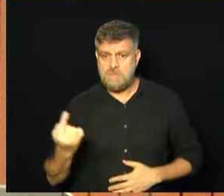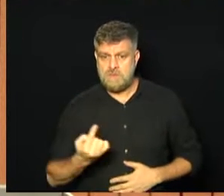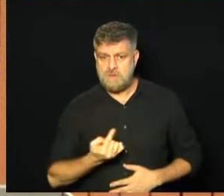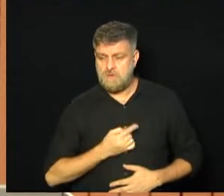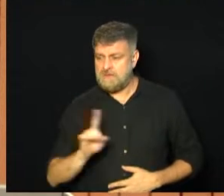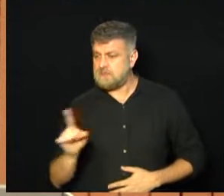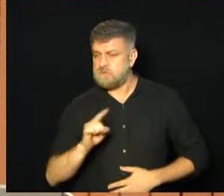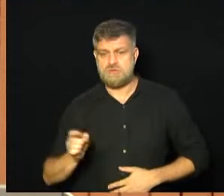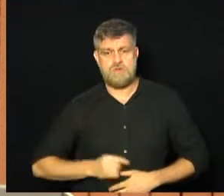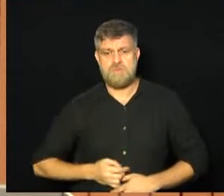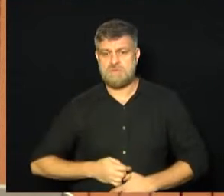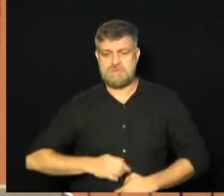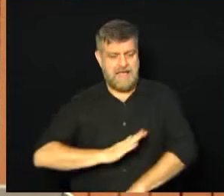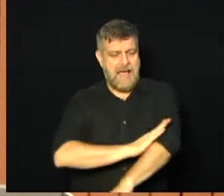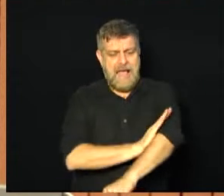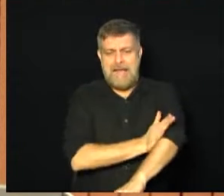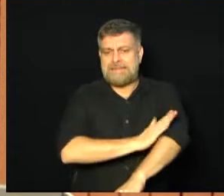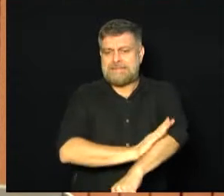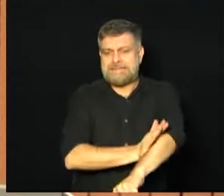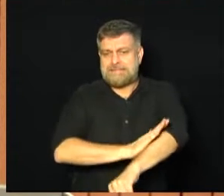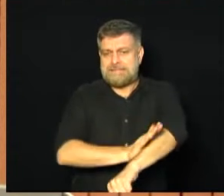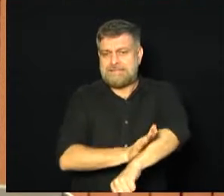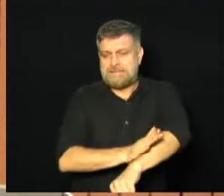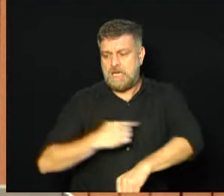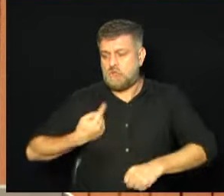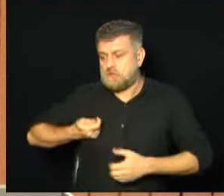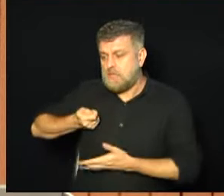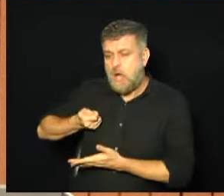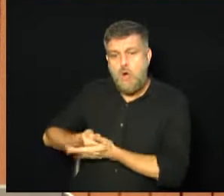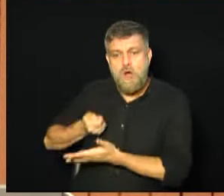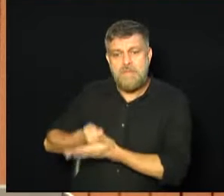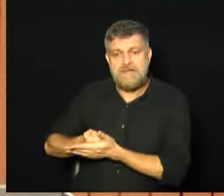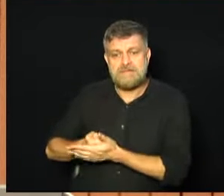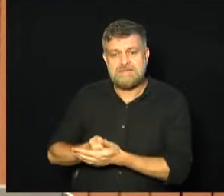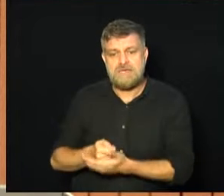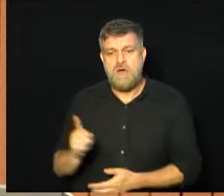racistas, é nossa obrigação, não é mérito.